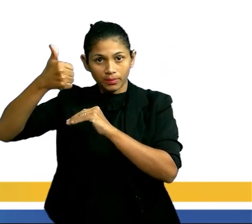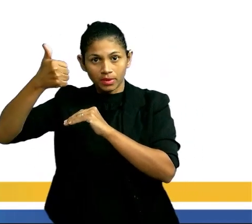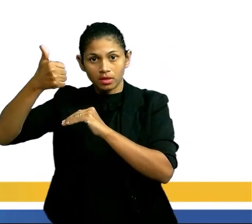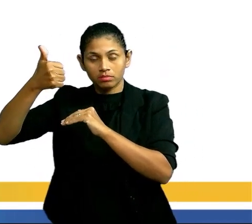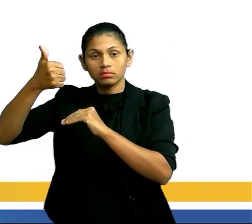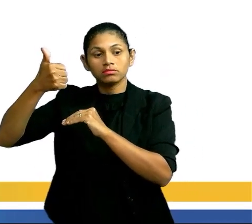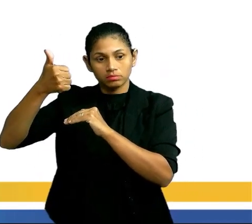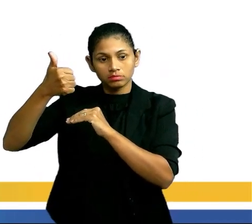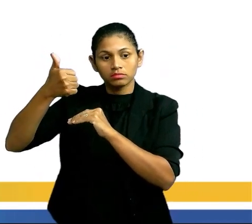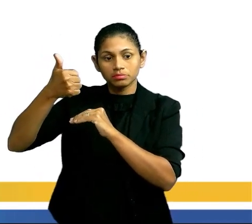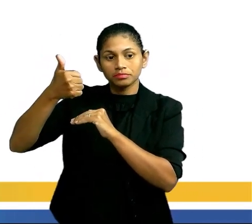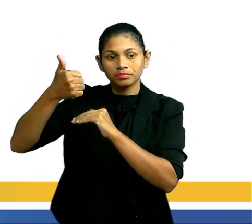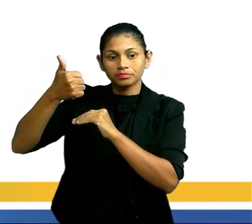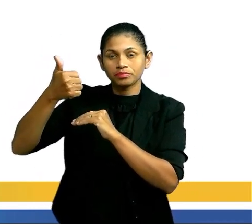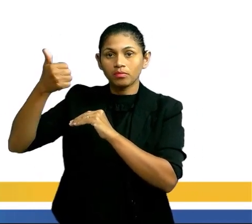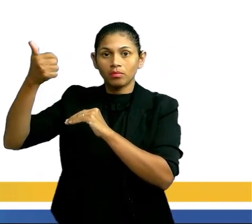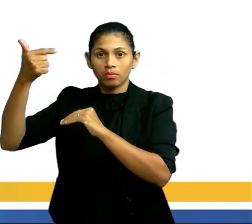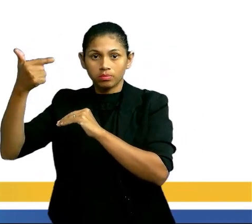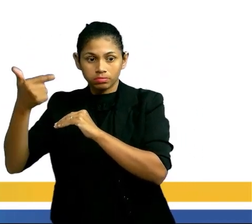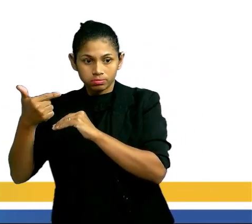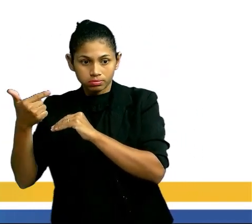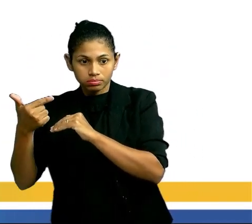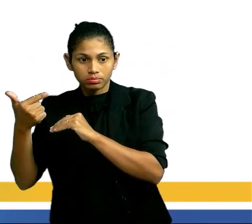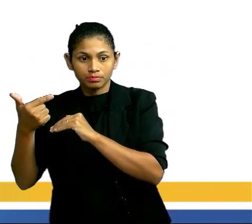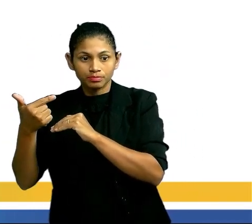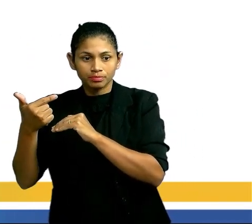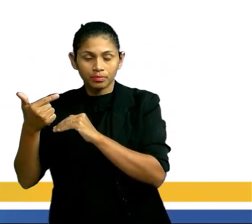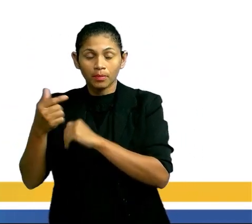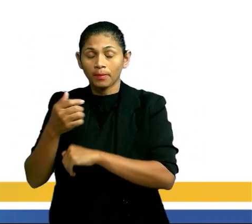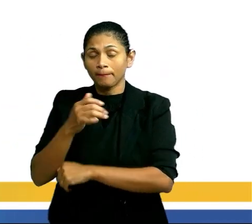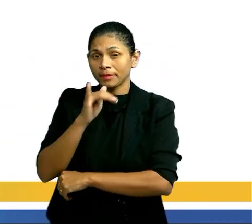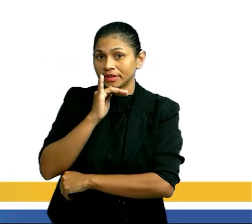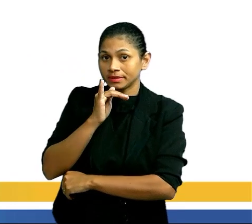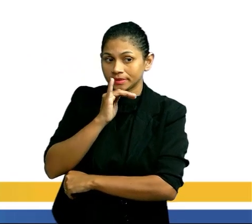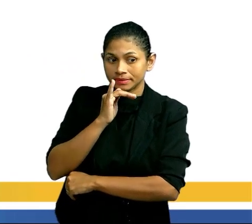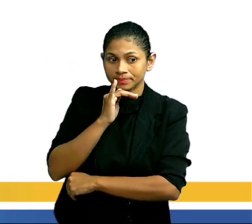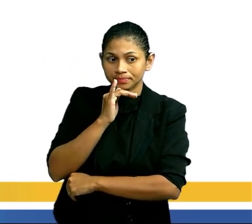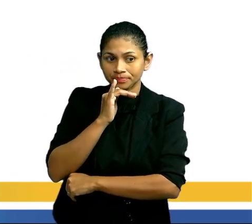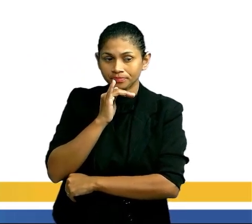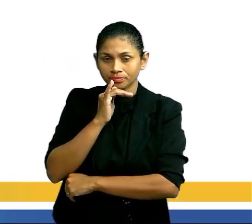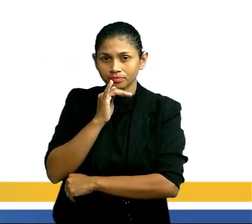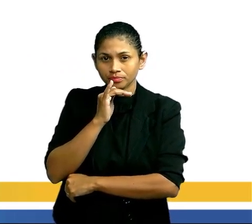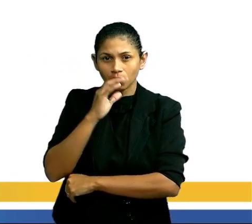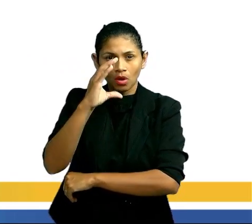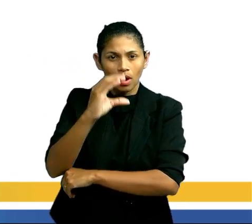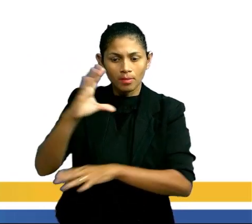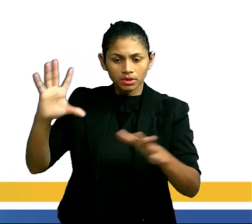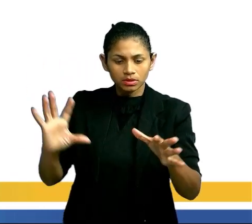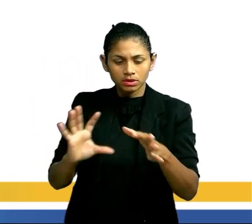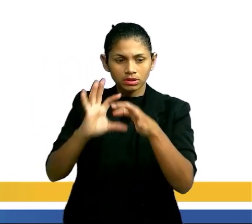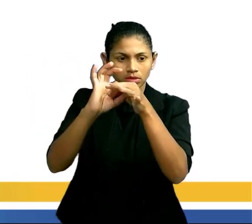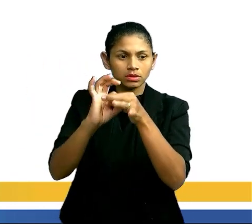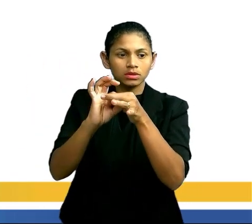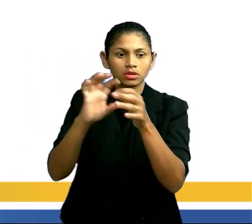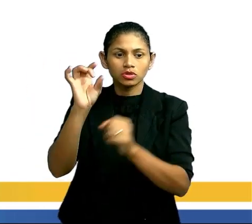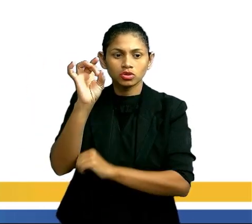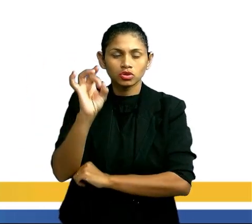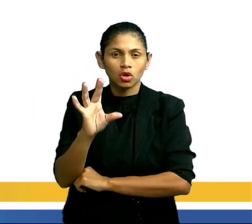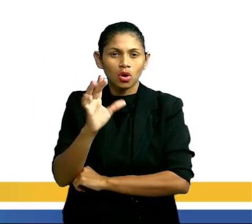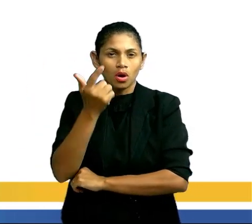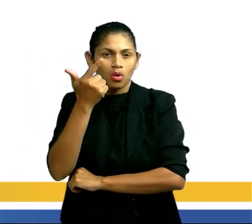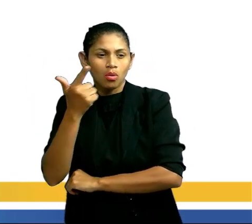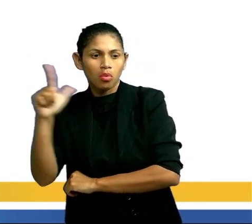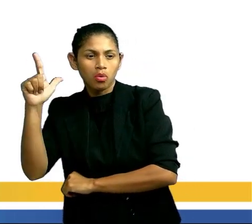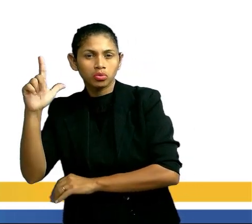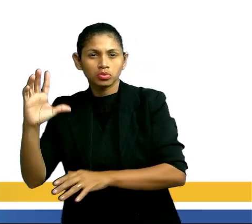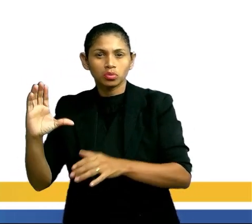álcool, ele é um carbono primário, esse álcool, ele é primário, por exemplo, o carbono se liga só a outro átomo de carbono e a